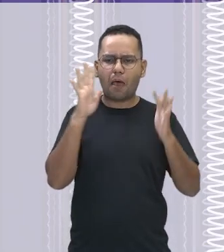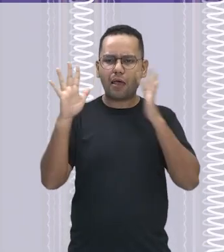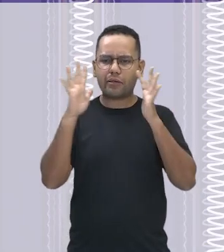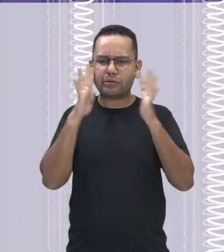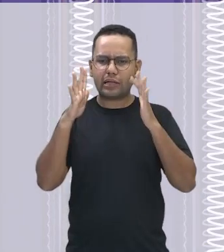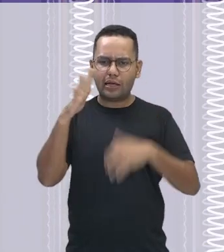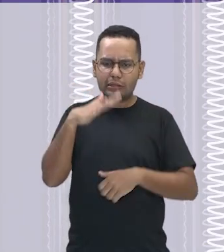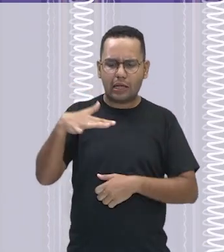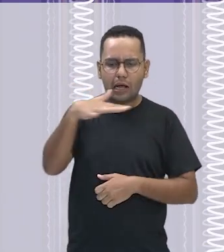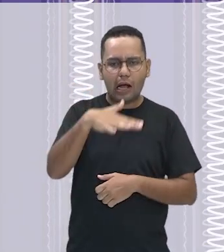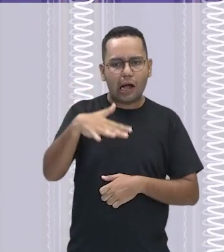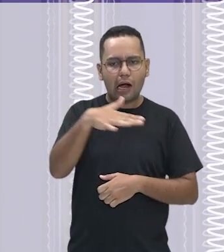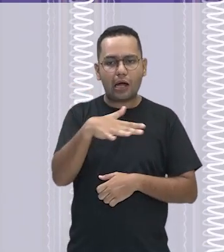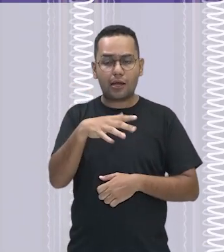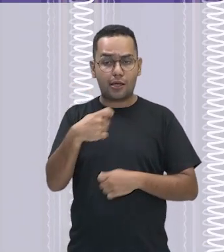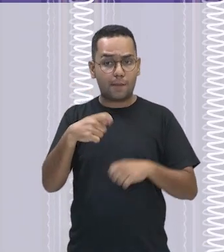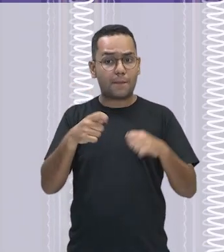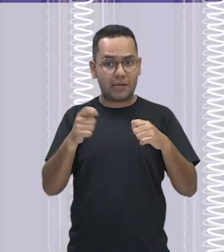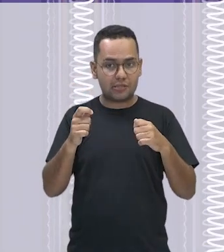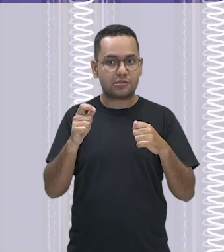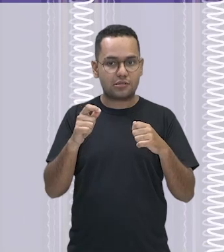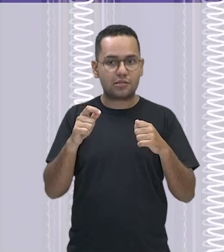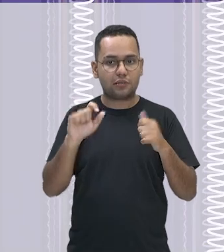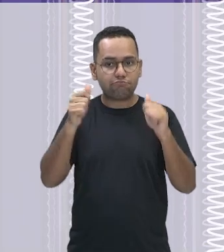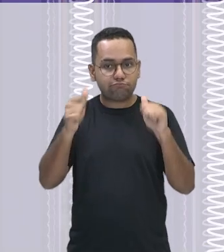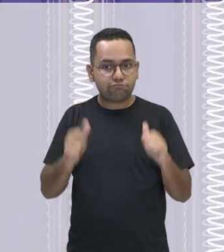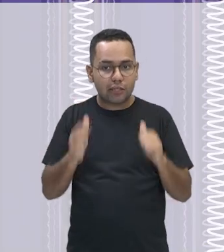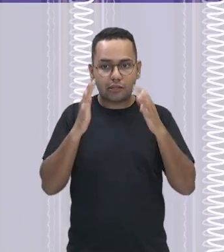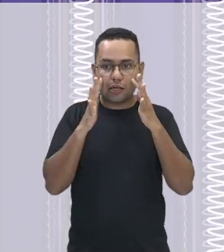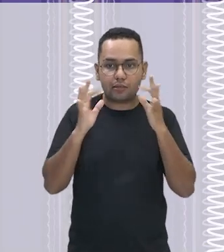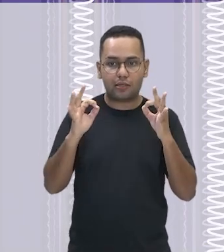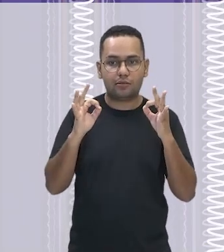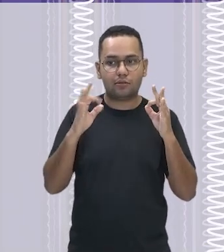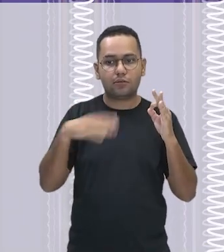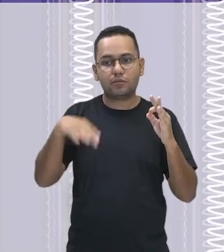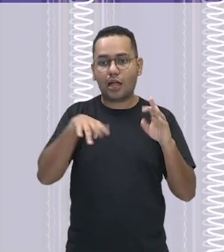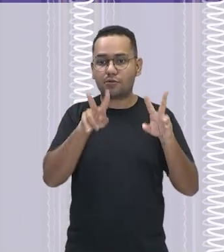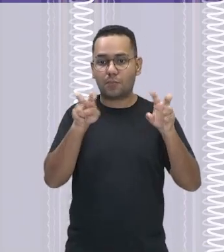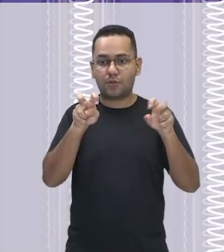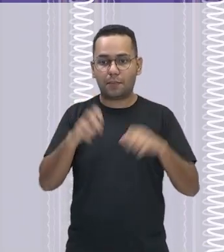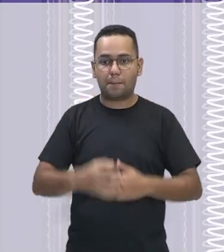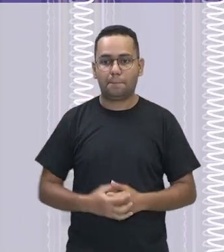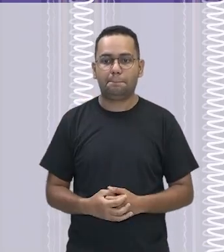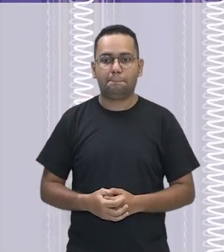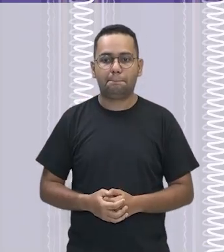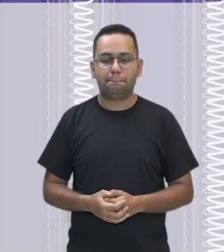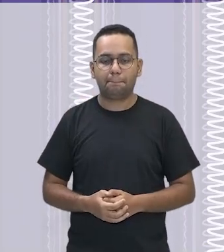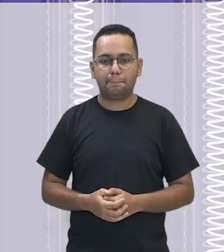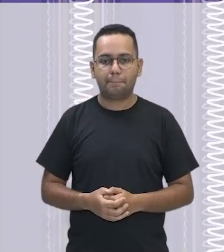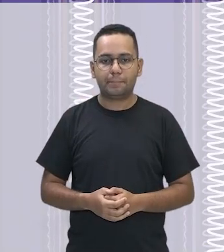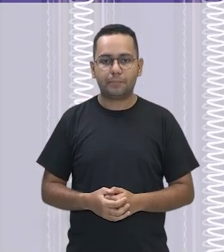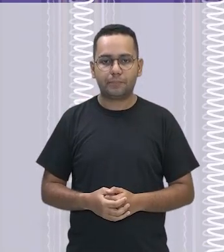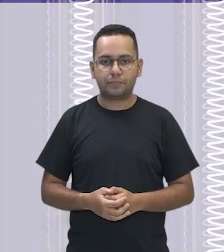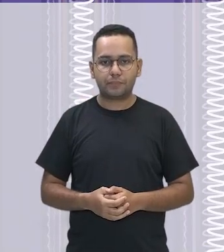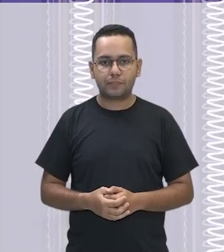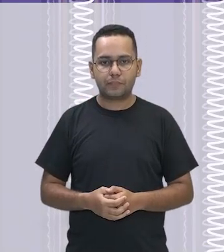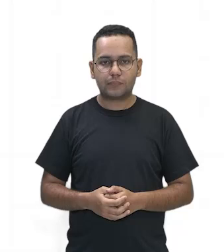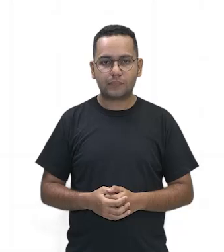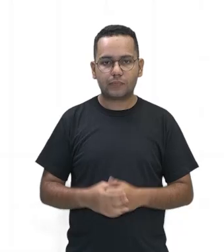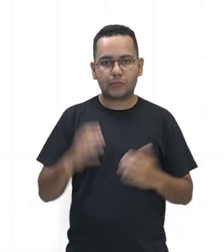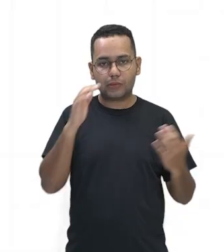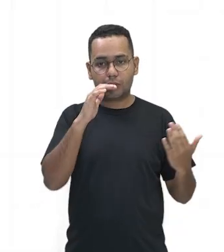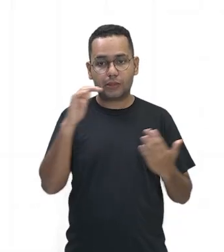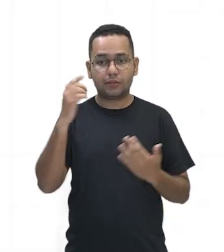muito importante quando nós pensamos em bioética. E agora nós vamos falar sobre a importância da bioética.